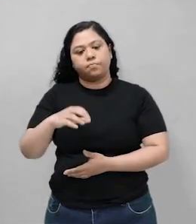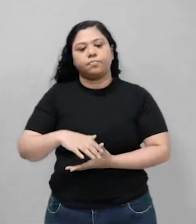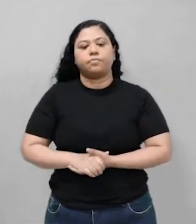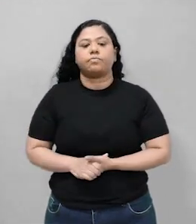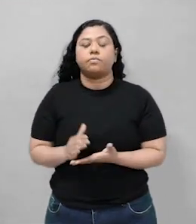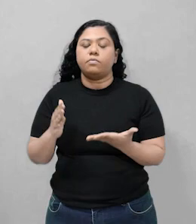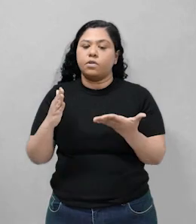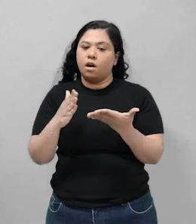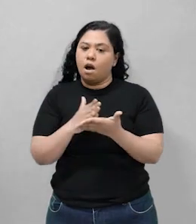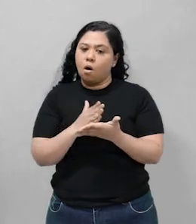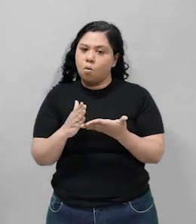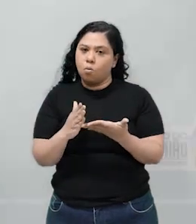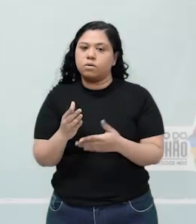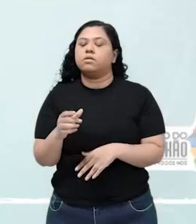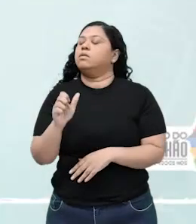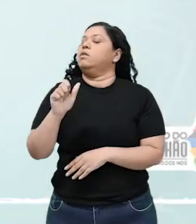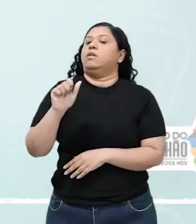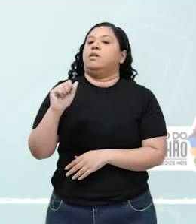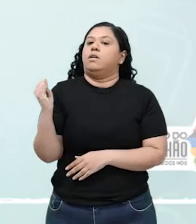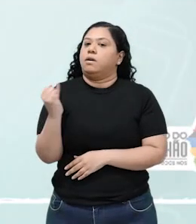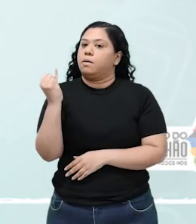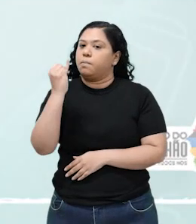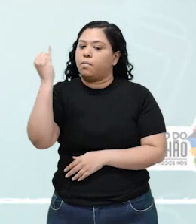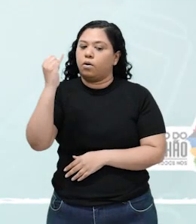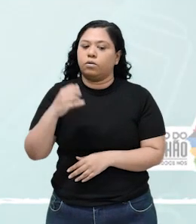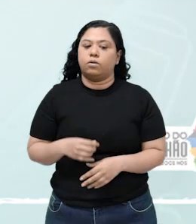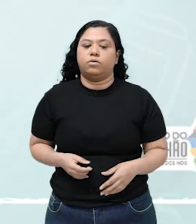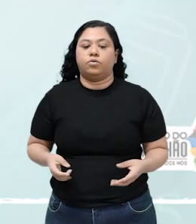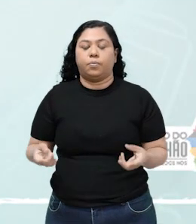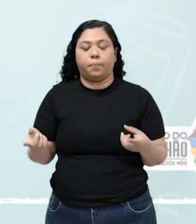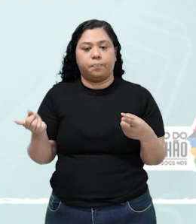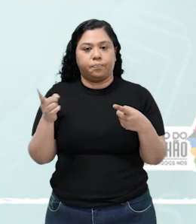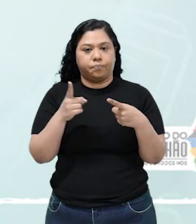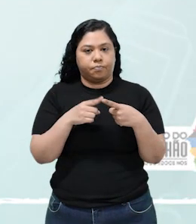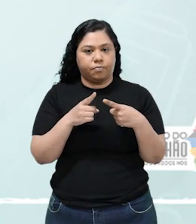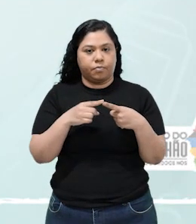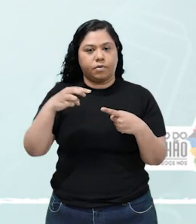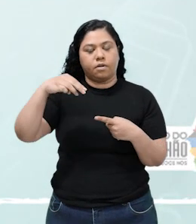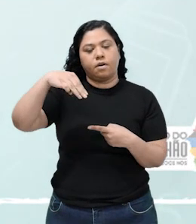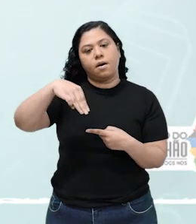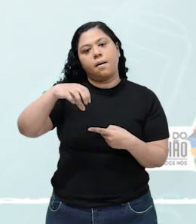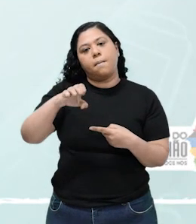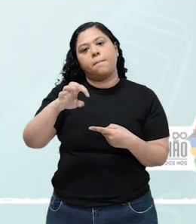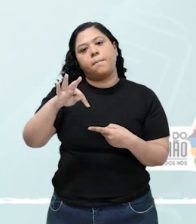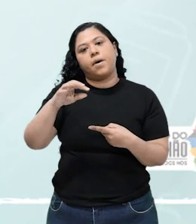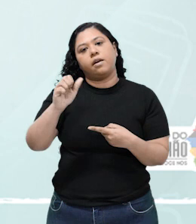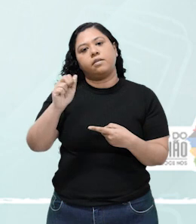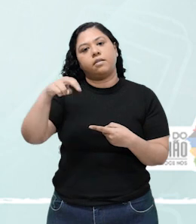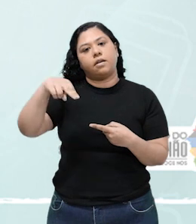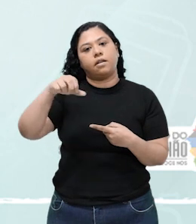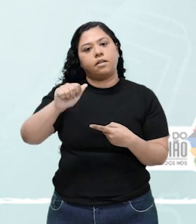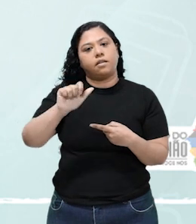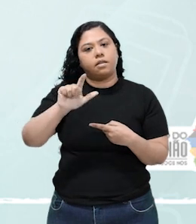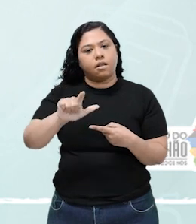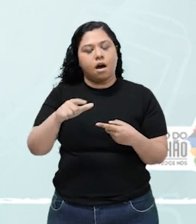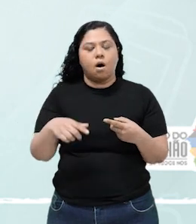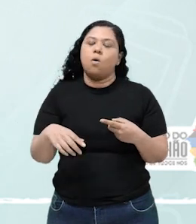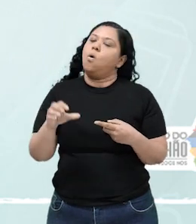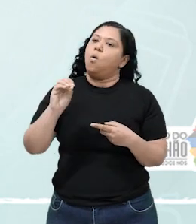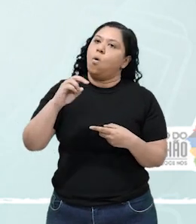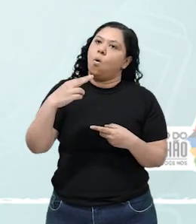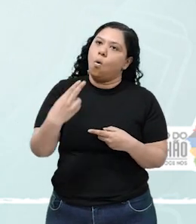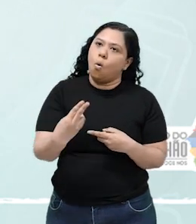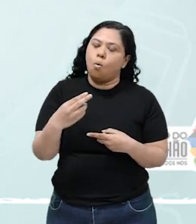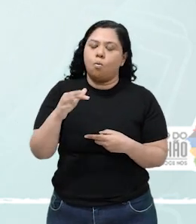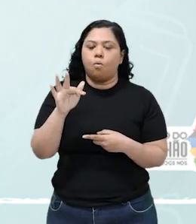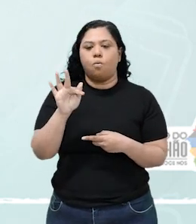Alguns aldeídos importantes, nós temos o metanal, ou formol, ele é usado na conservação de